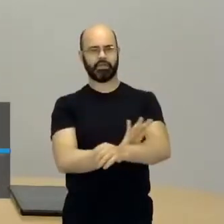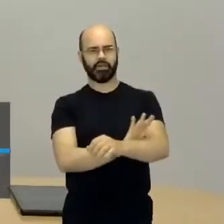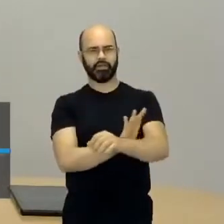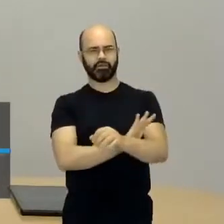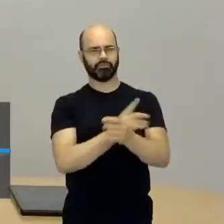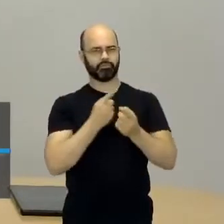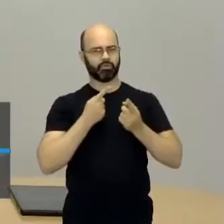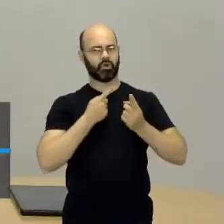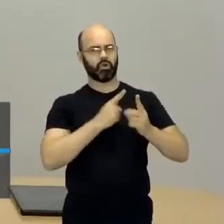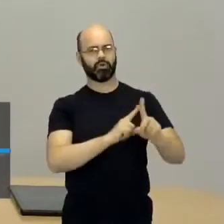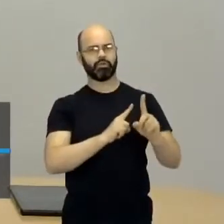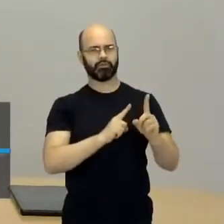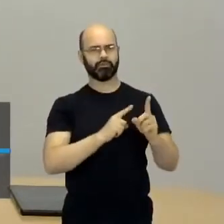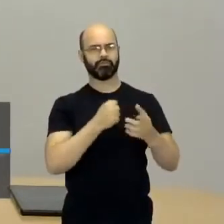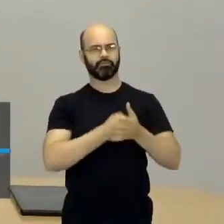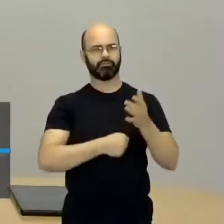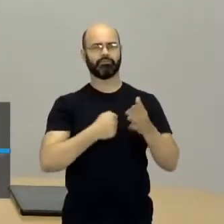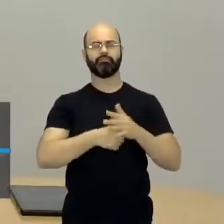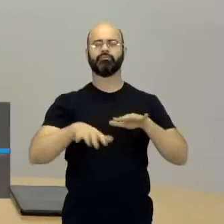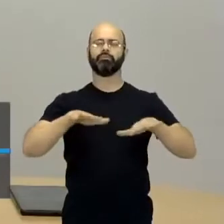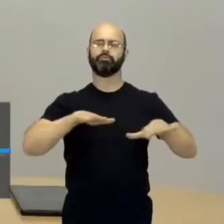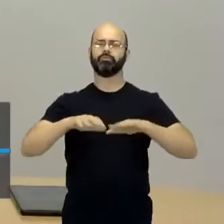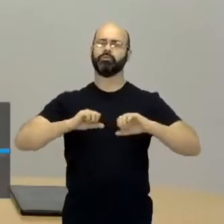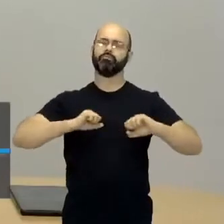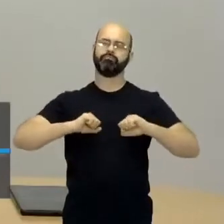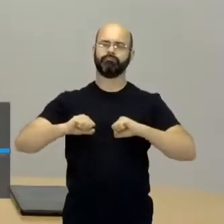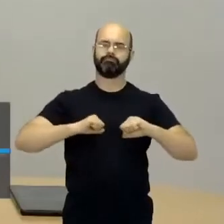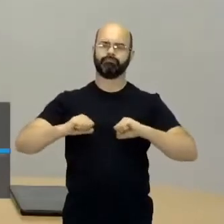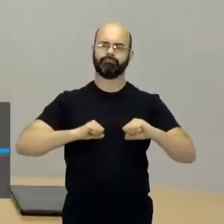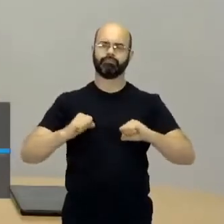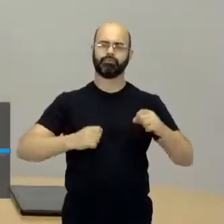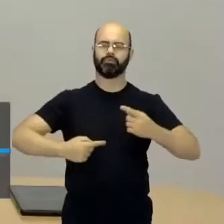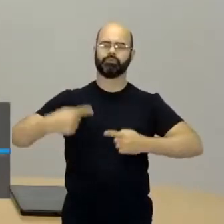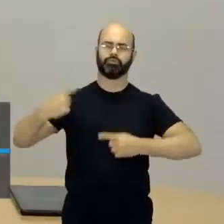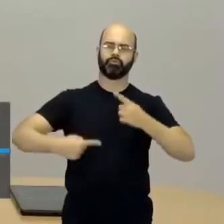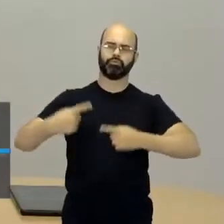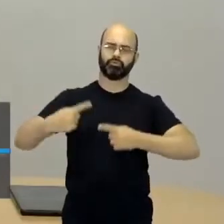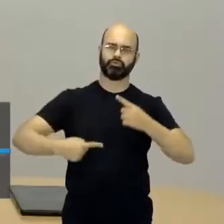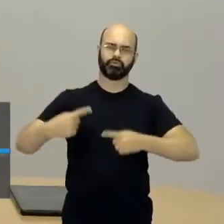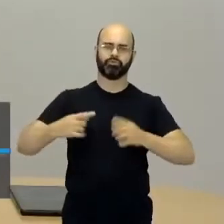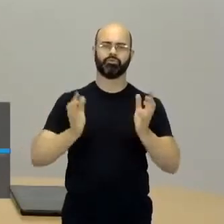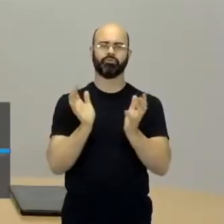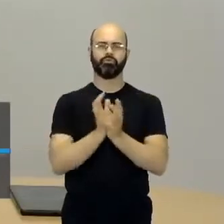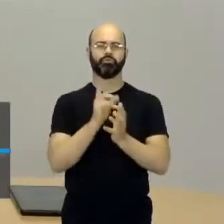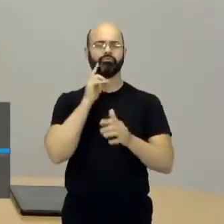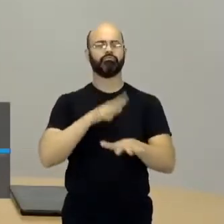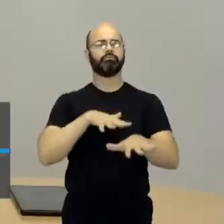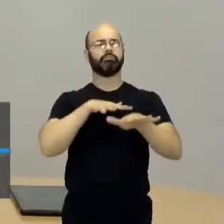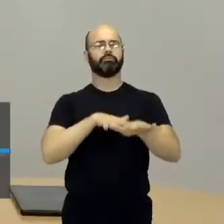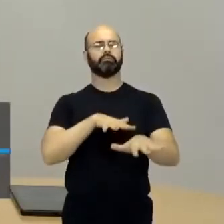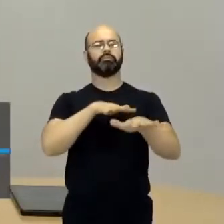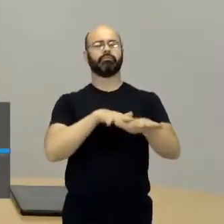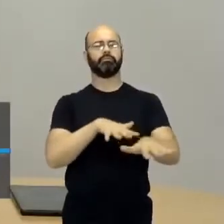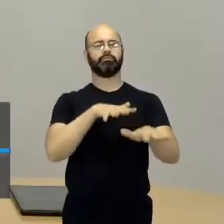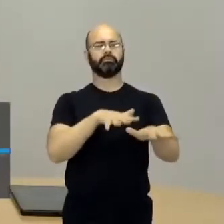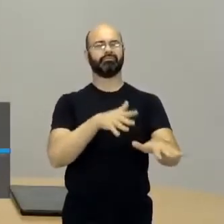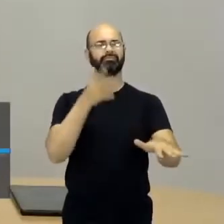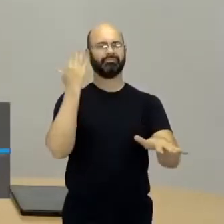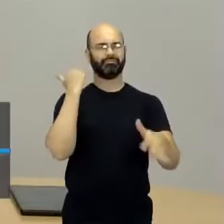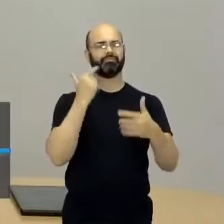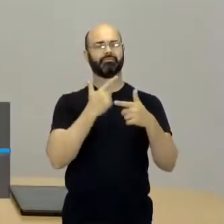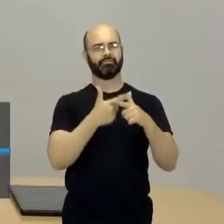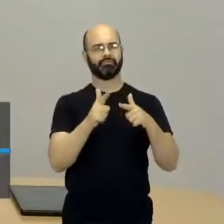Os movimentos, as discussões e debates em torno do assunto, as manifestações e passeatas, enfim, uma continuidade